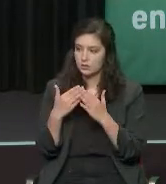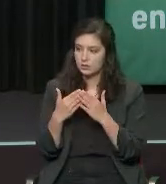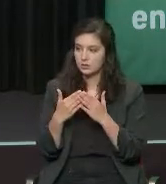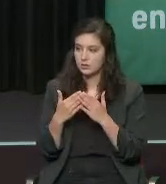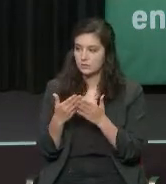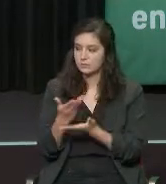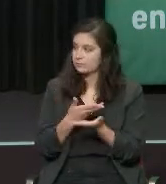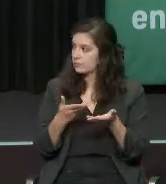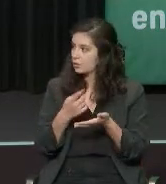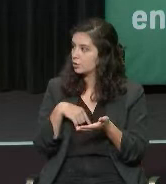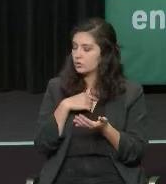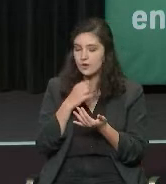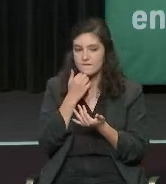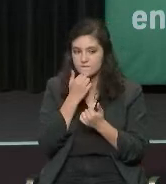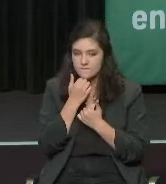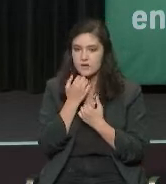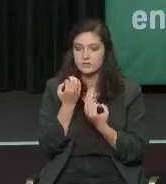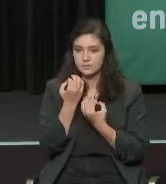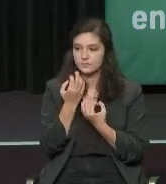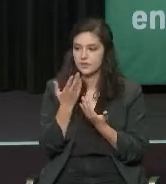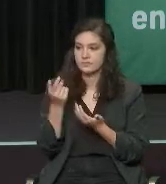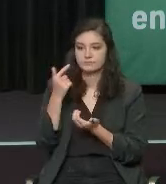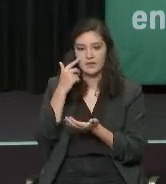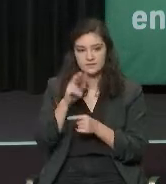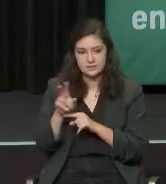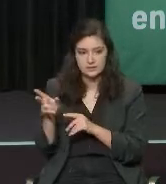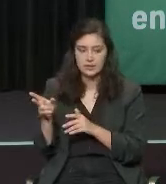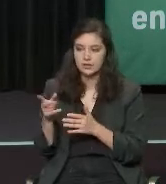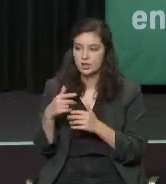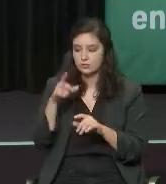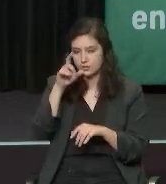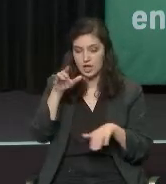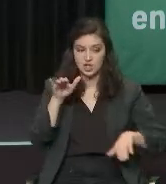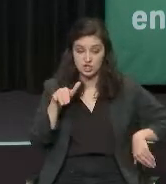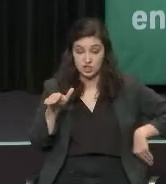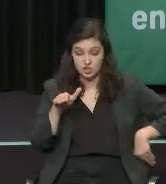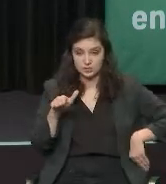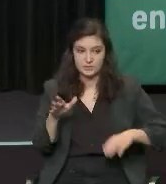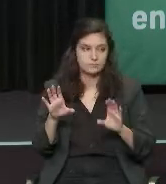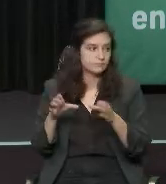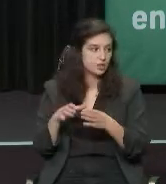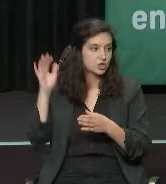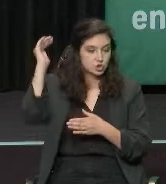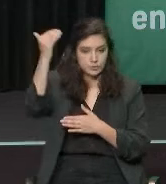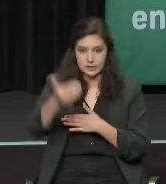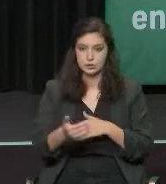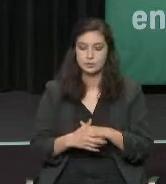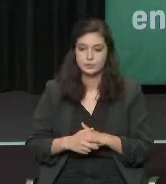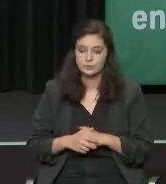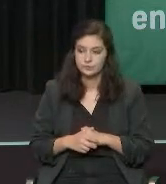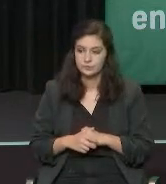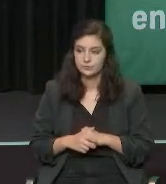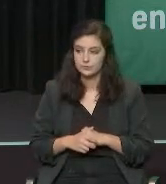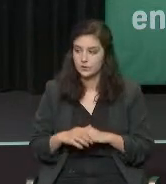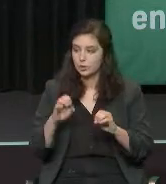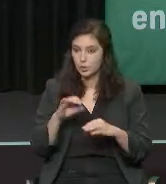e gostaria de dizer-lhe que apreciamos muito a sua visita à nossa Agência